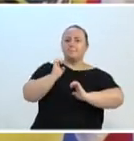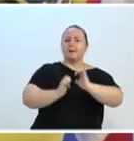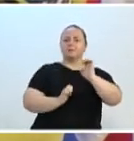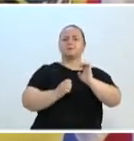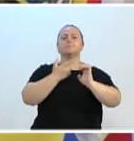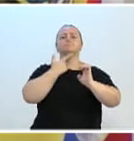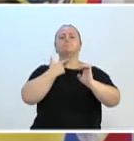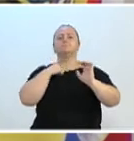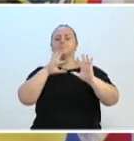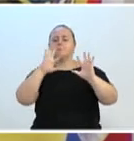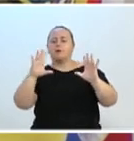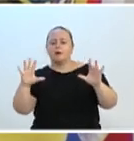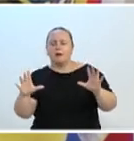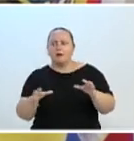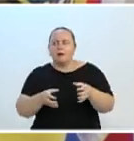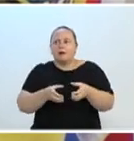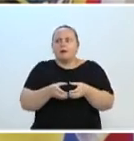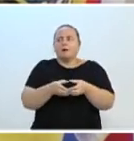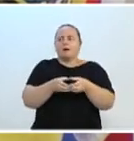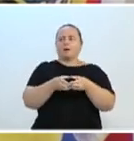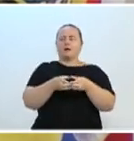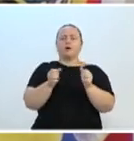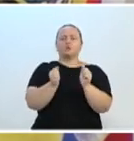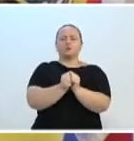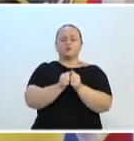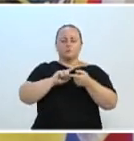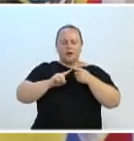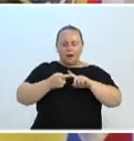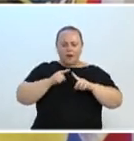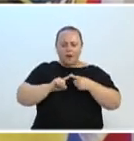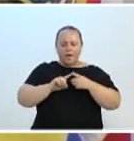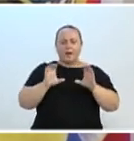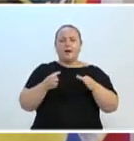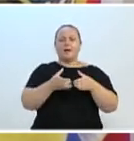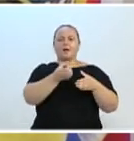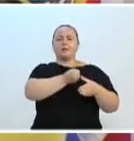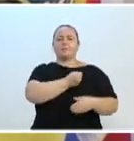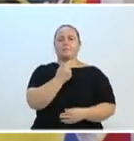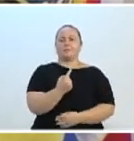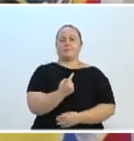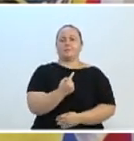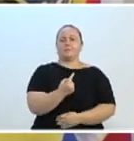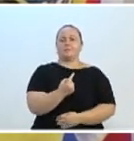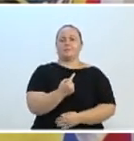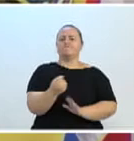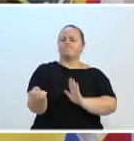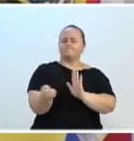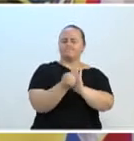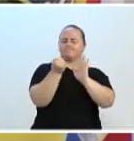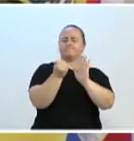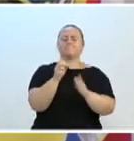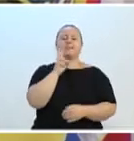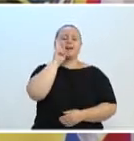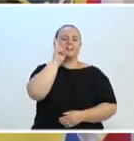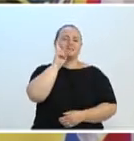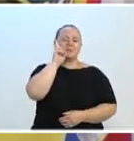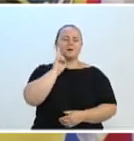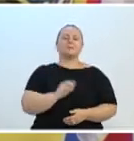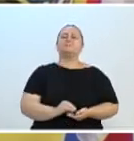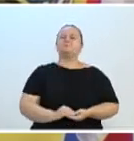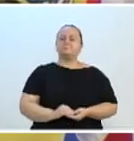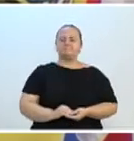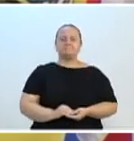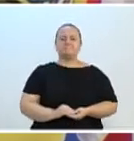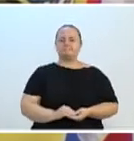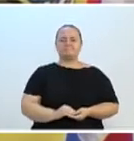que nos reunimos e montamos essa chapa. Uma chapa que vai ficar na história, que não houve a participação direta de